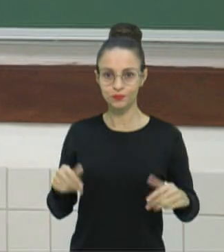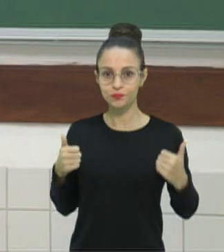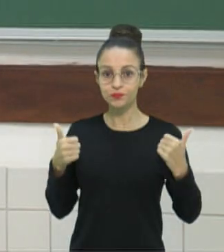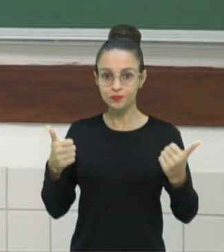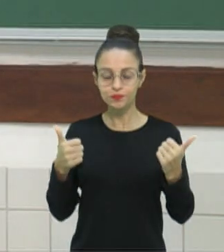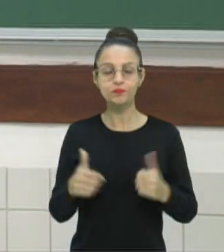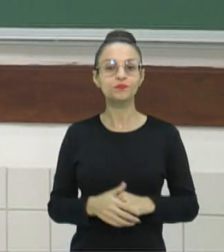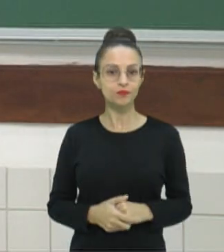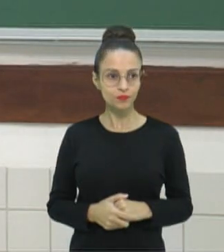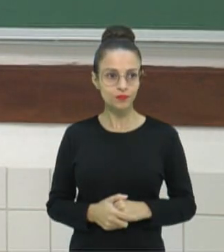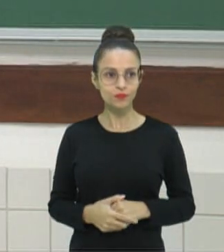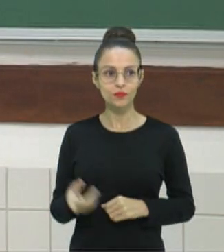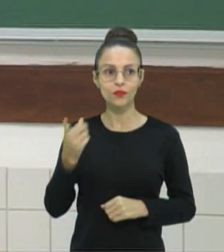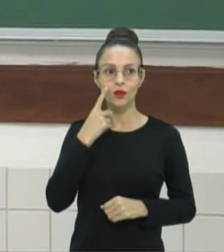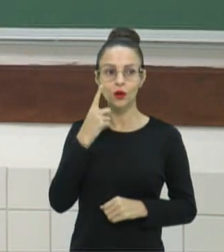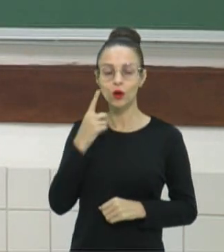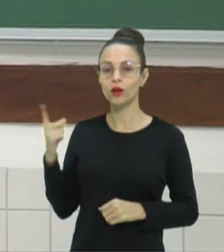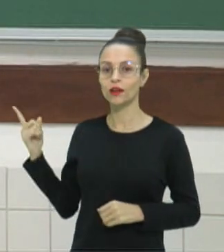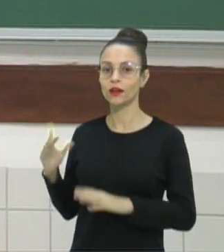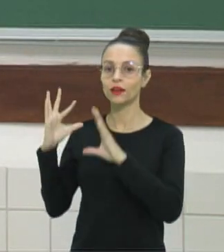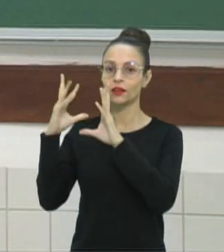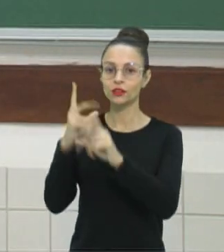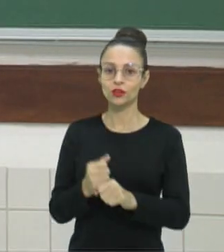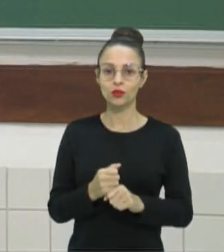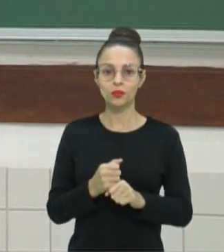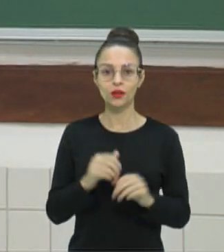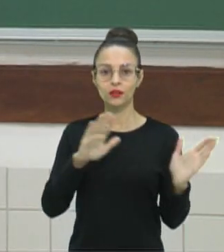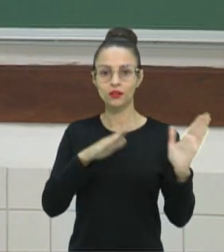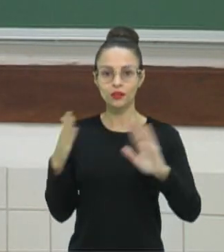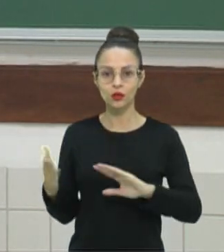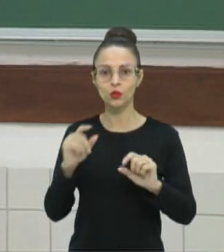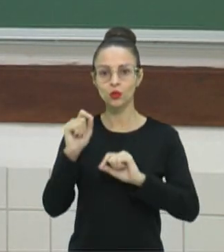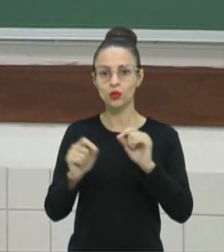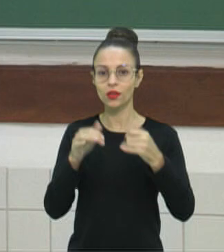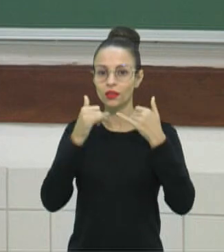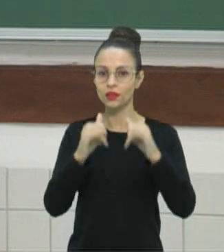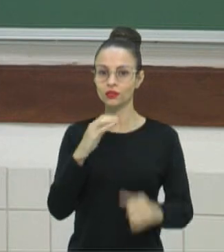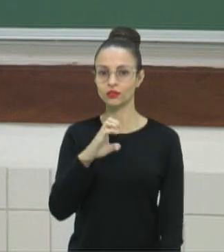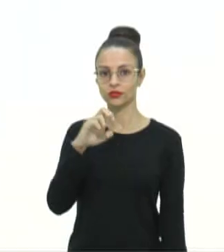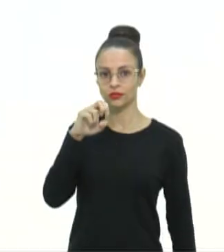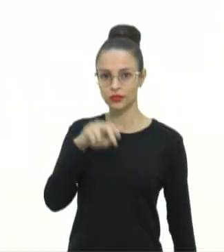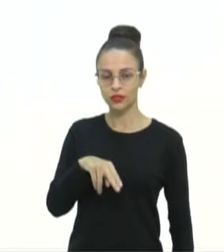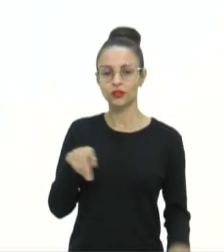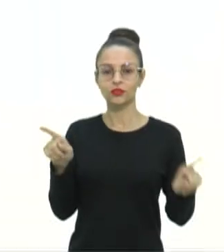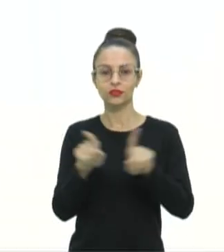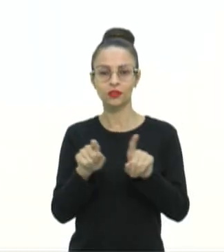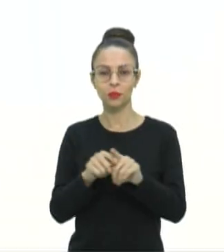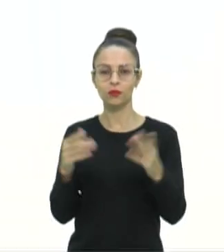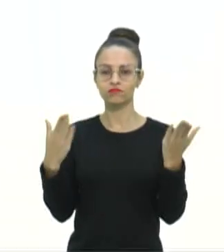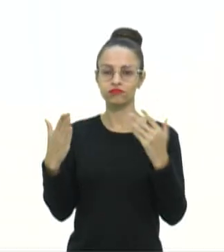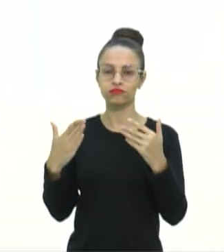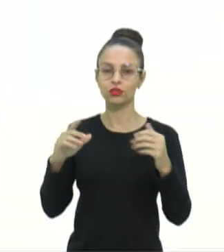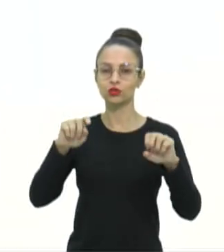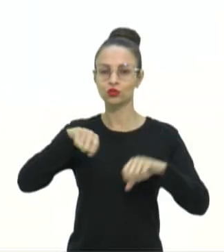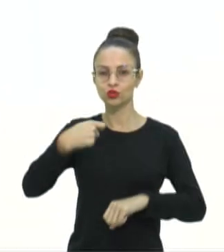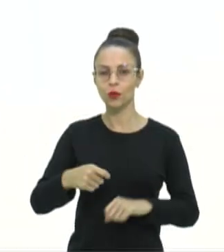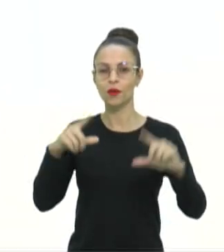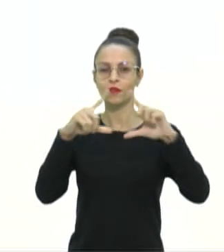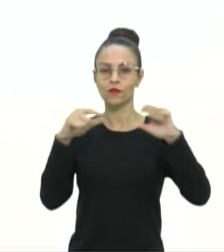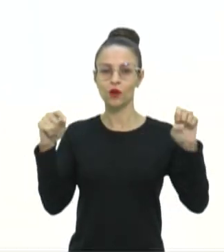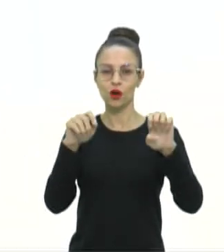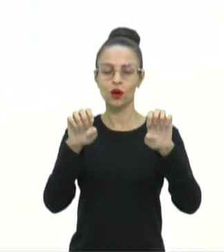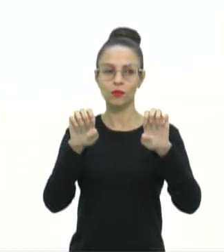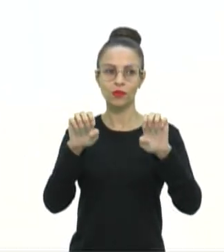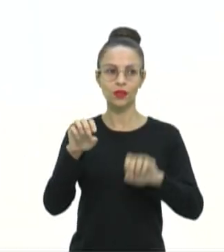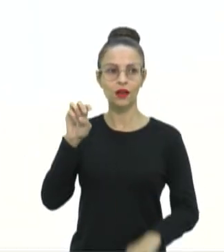queridos? Gente, olha aqui, ó. Então, retomando o exercício, nós falamos sobre energia cinética, falamos aqui sobre a sua formulazinha. Massa